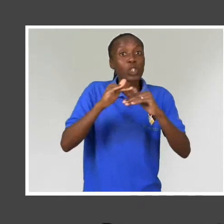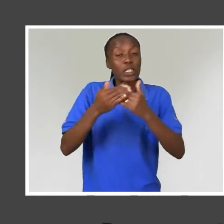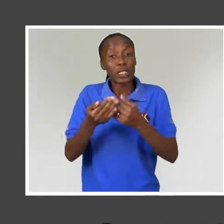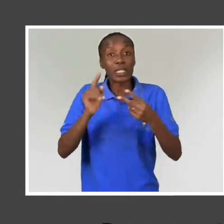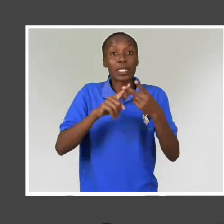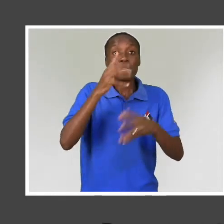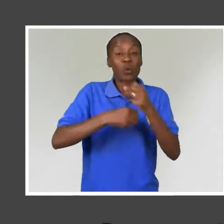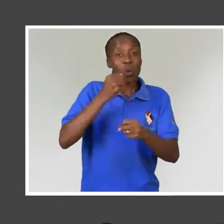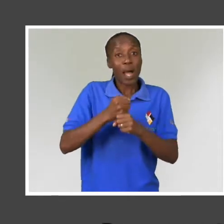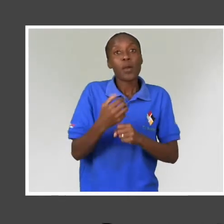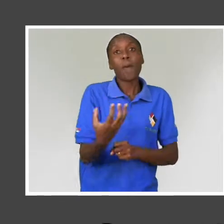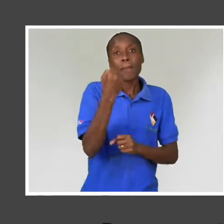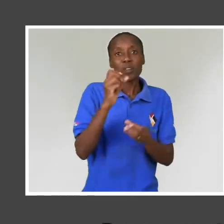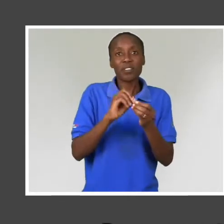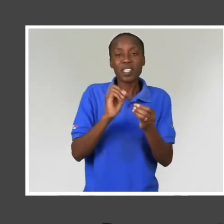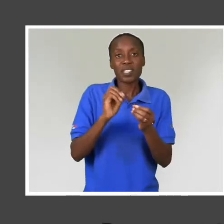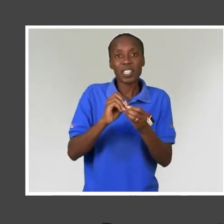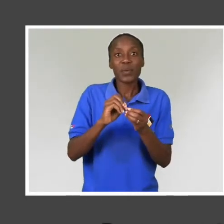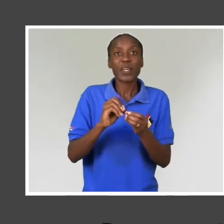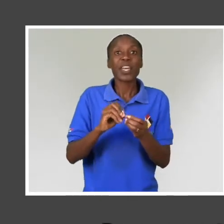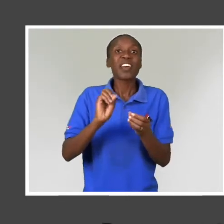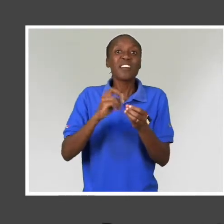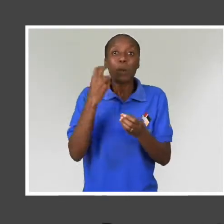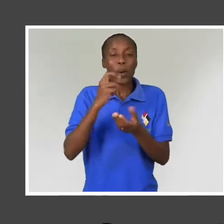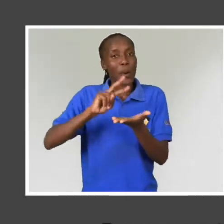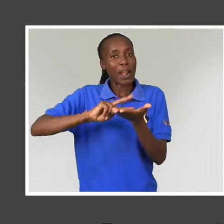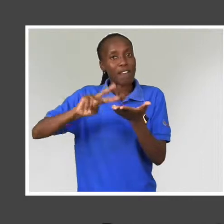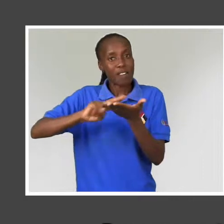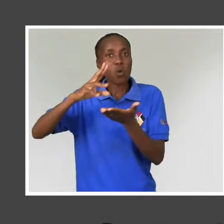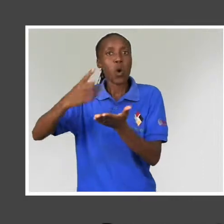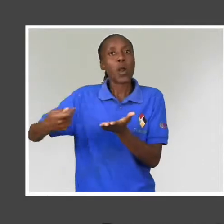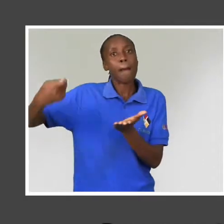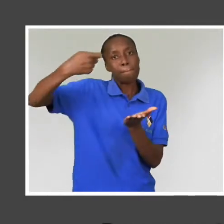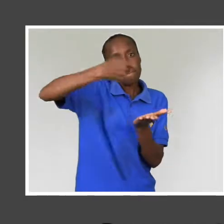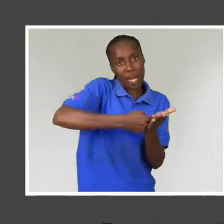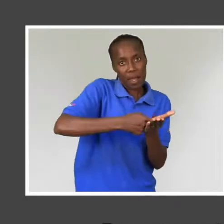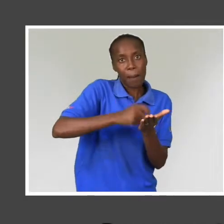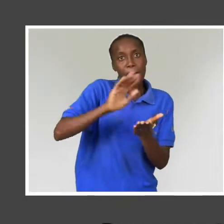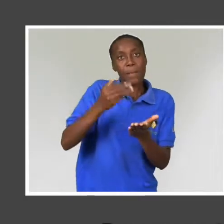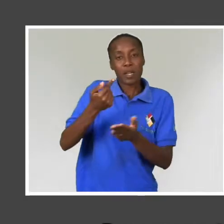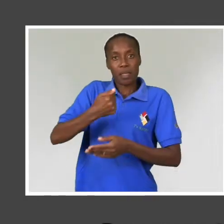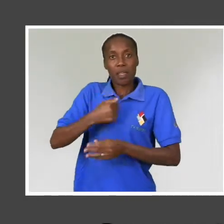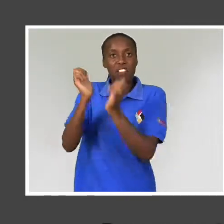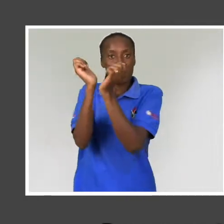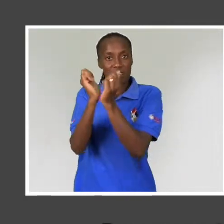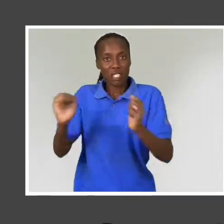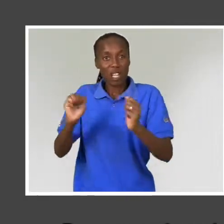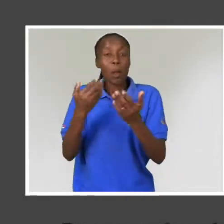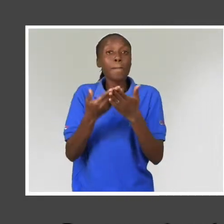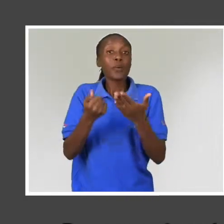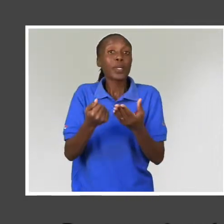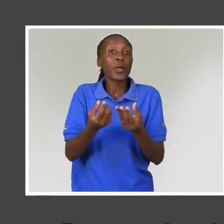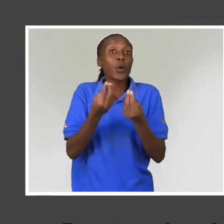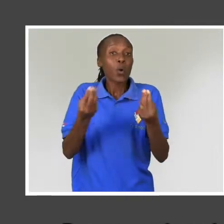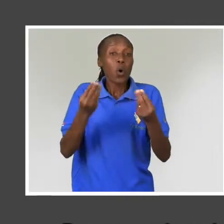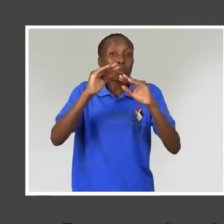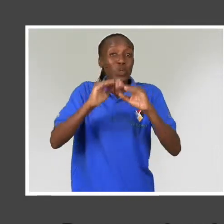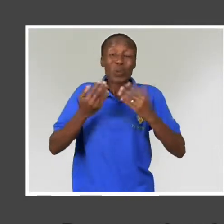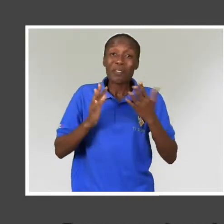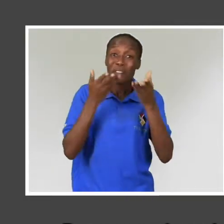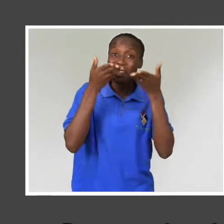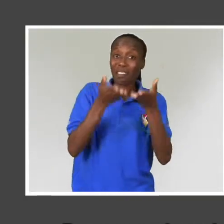os dias, os anos que ficaram, que se convertesse em valores monetários, se isso fosse possível. Porque, da